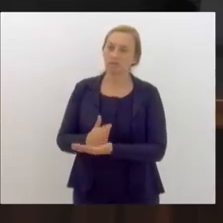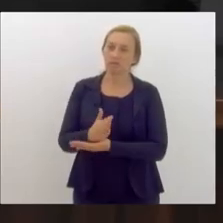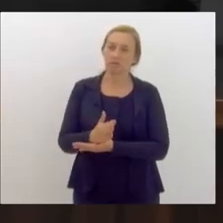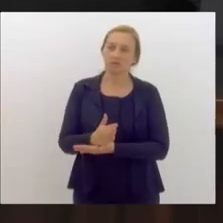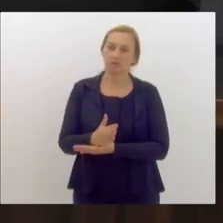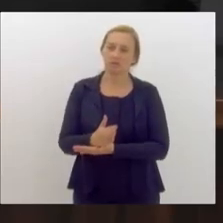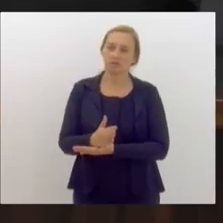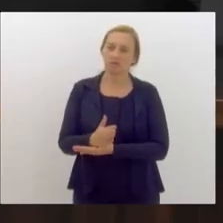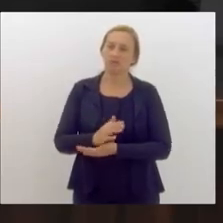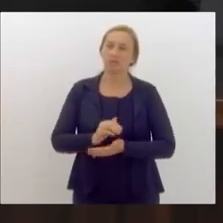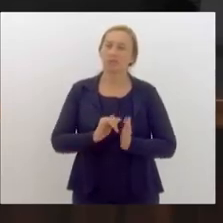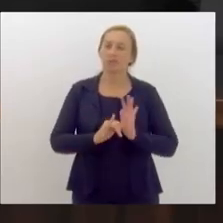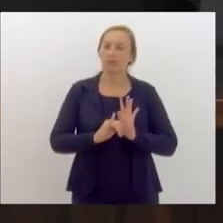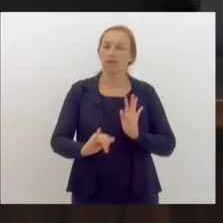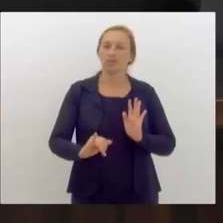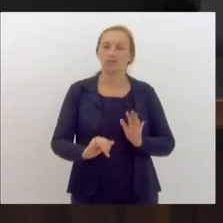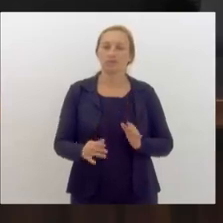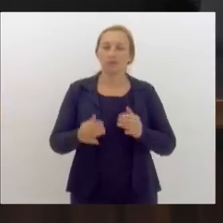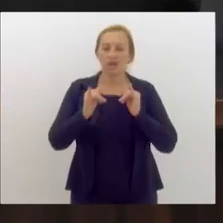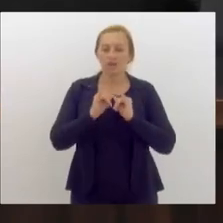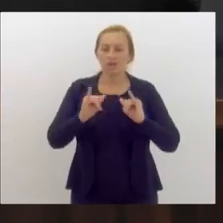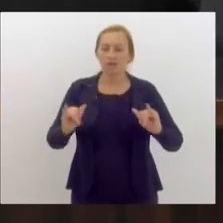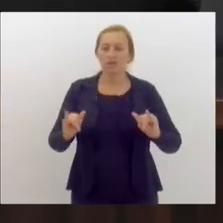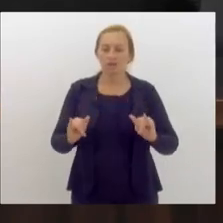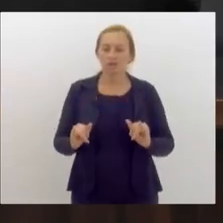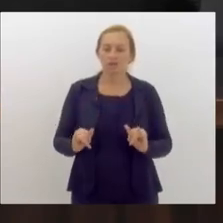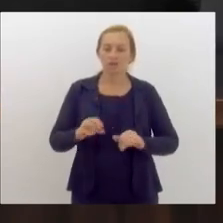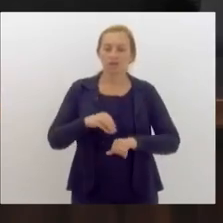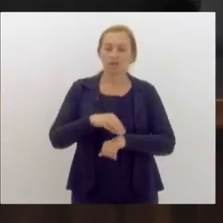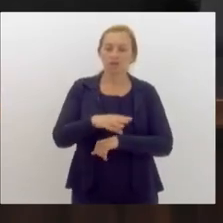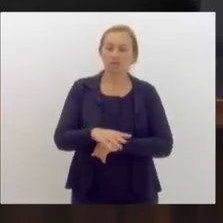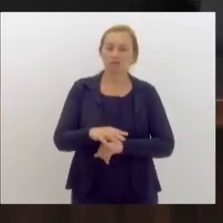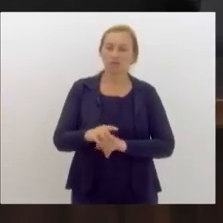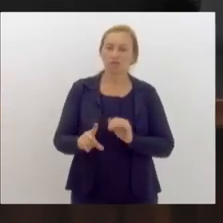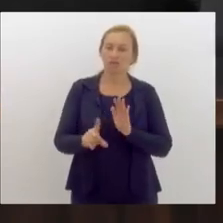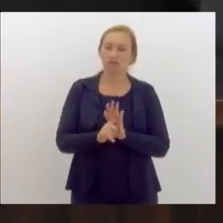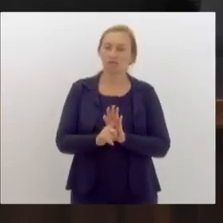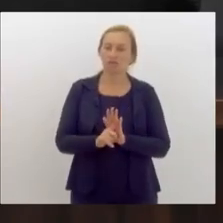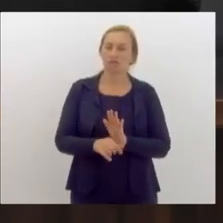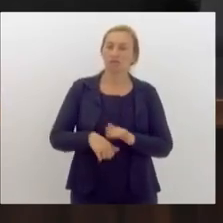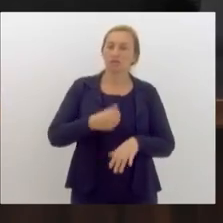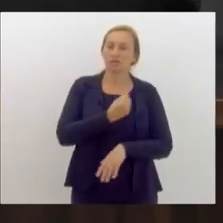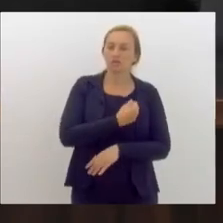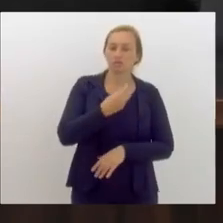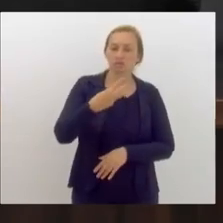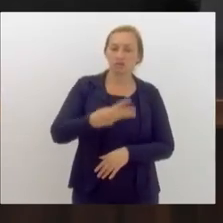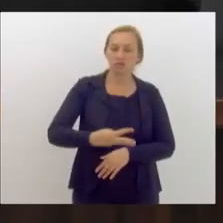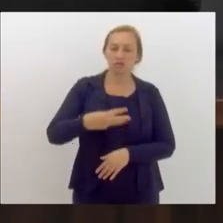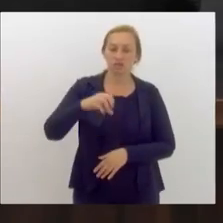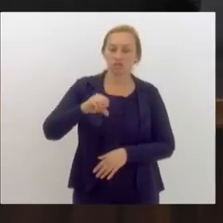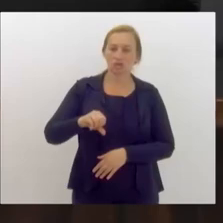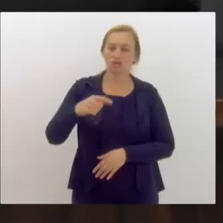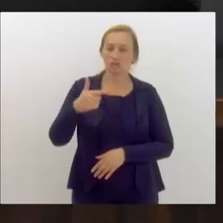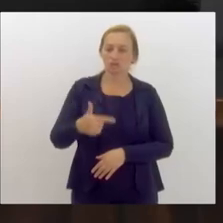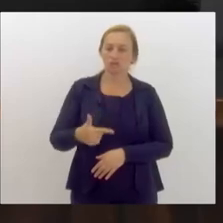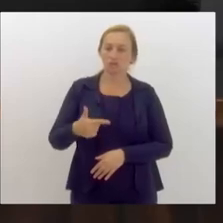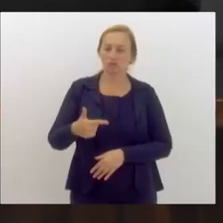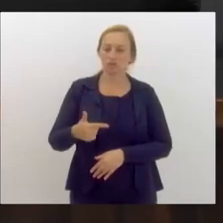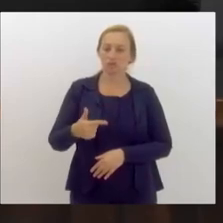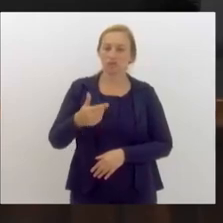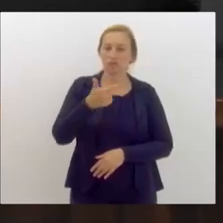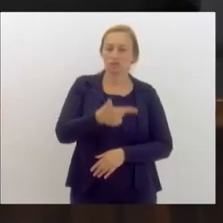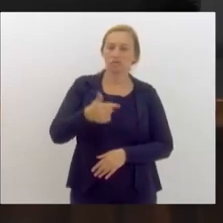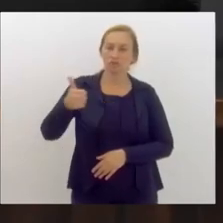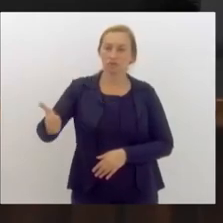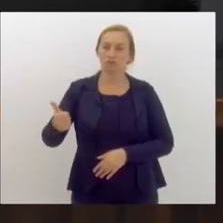aprovado vai à promulgação anuncio indicação Legislativa número 392 2021 de autoria